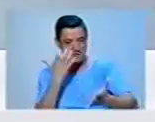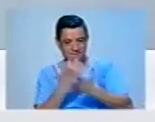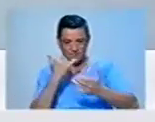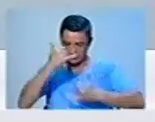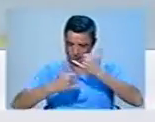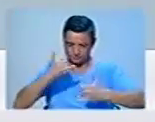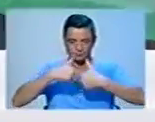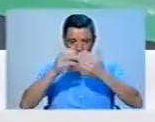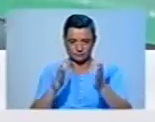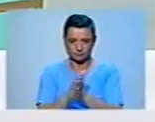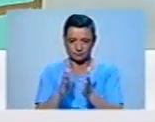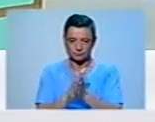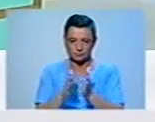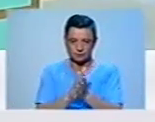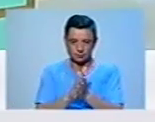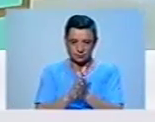isto com todas as...